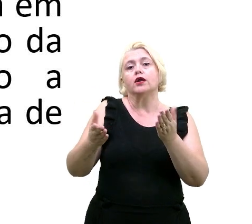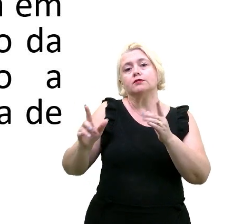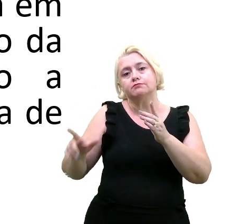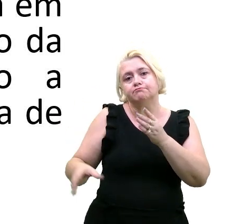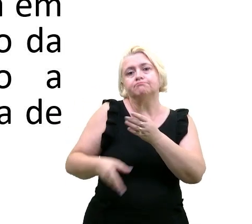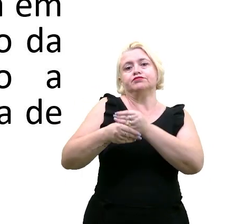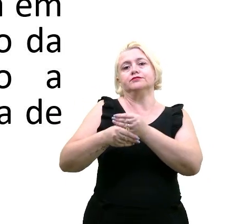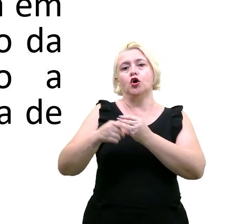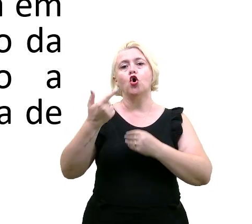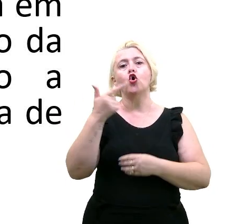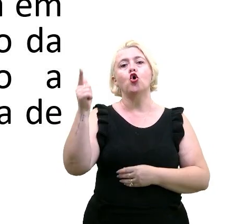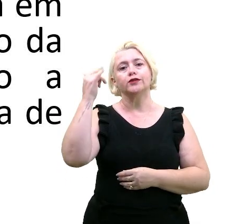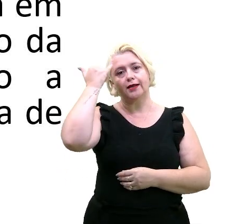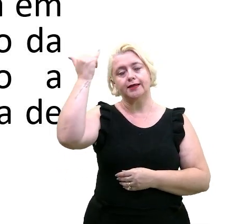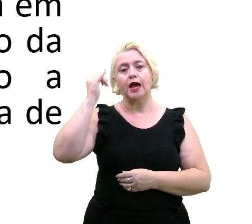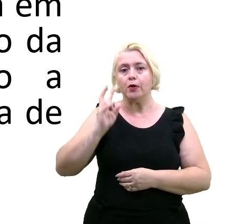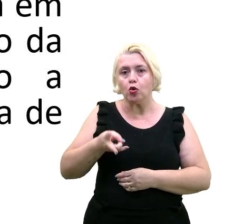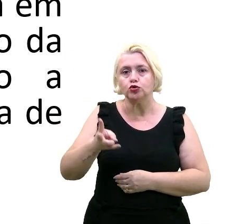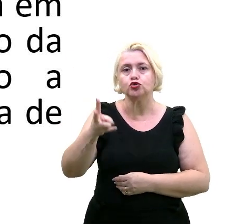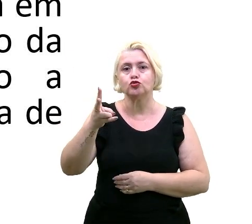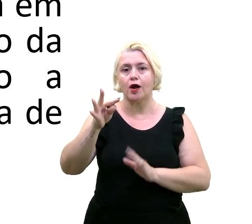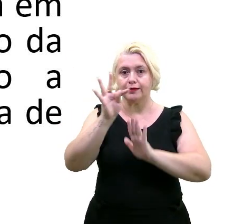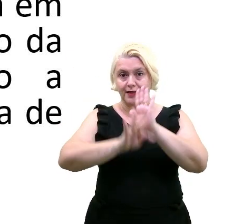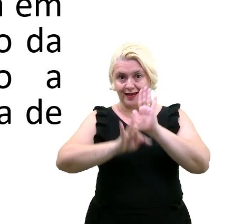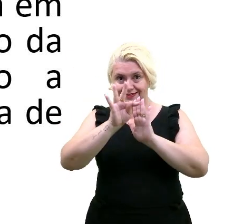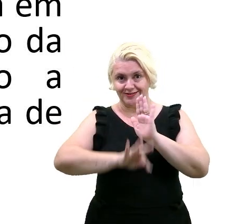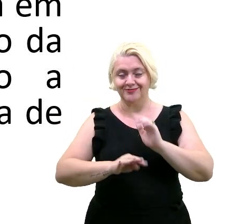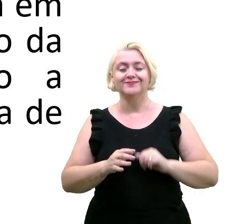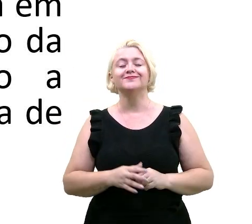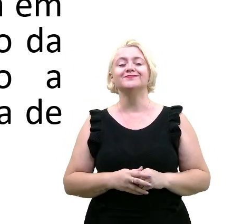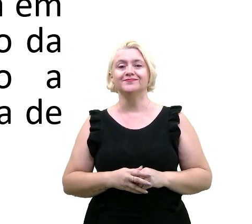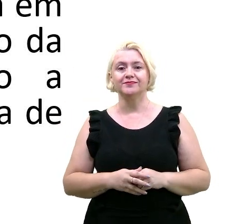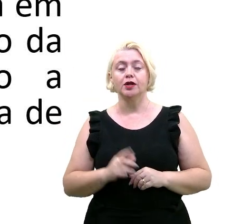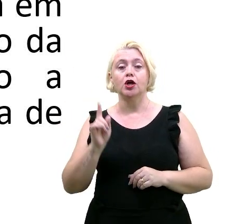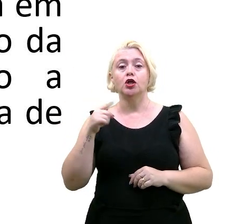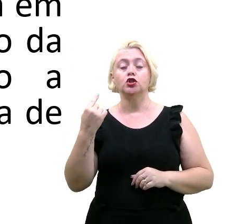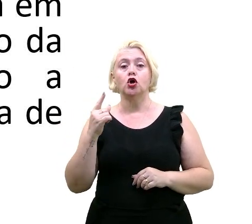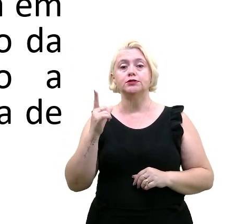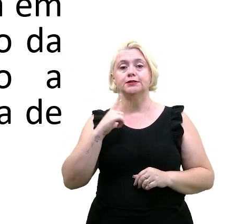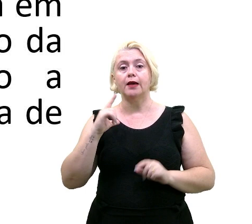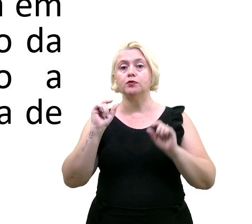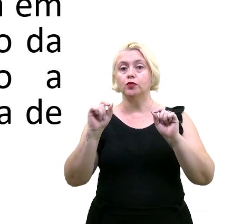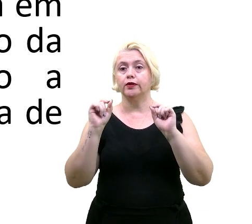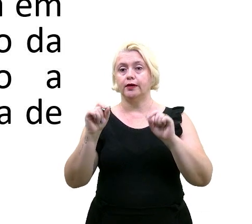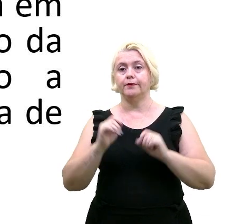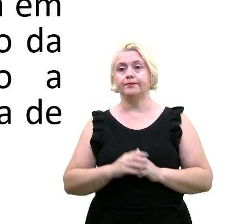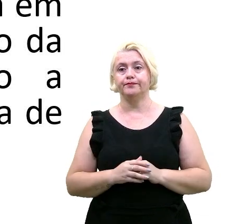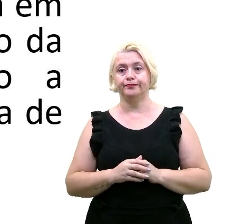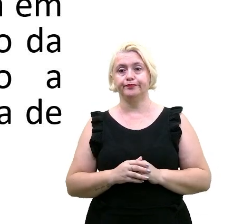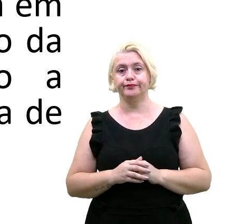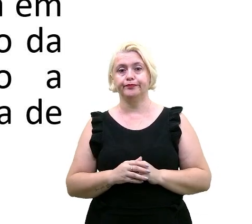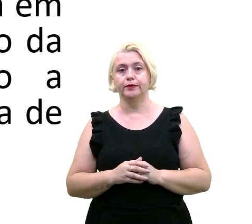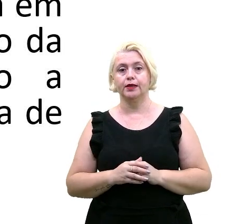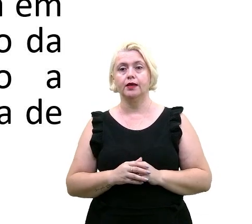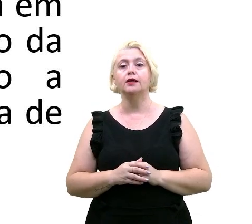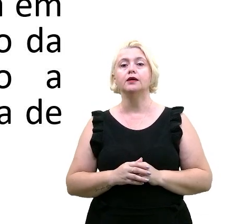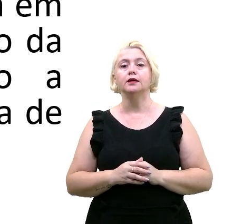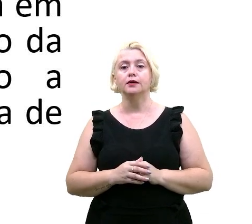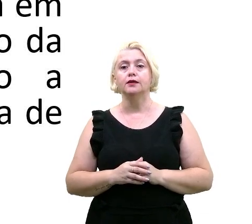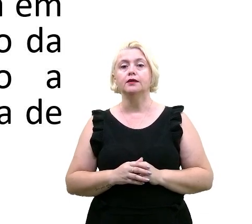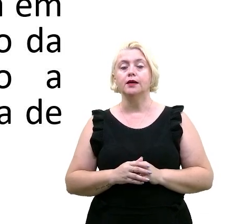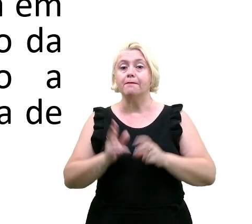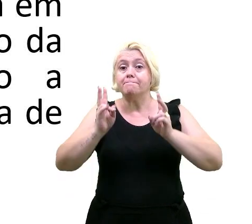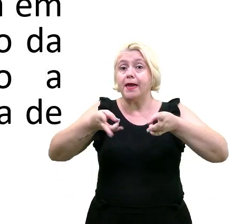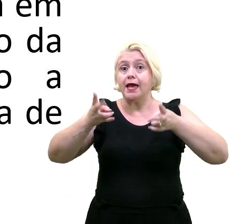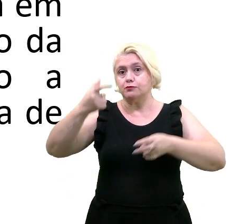ideia para dar continuidade ao meu texto nós temos uma outra expressão seguindo essa linha